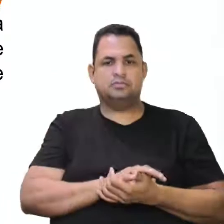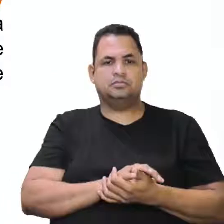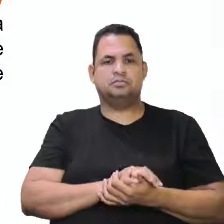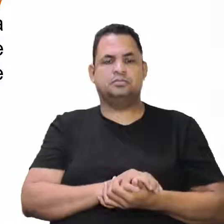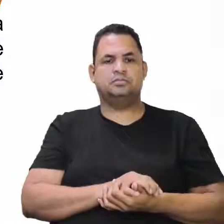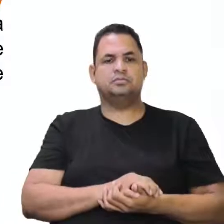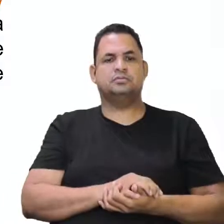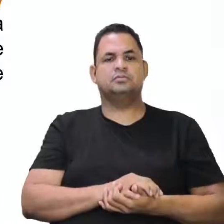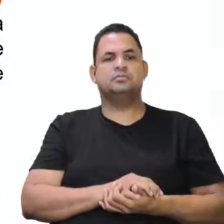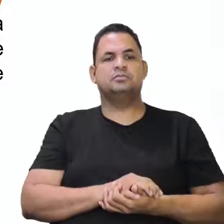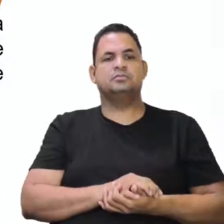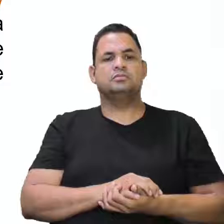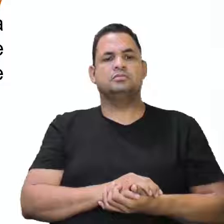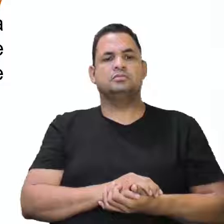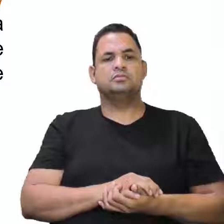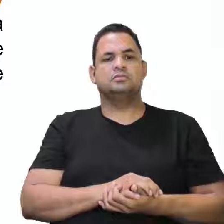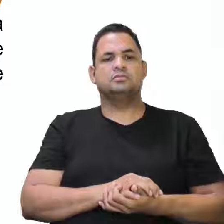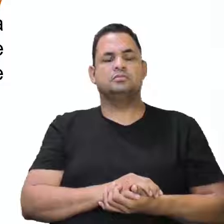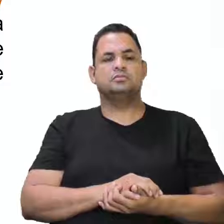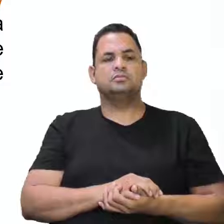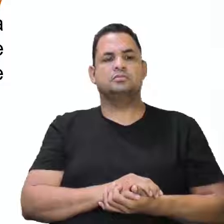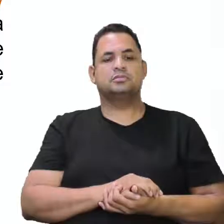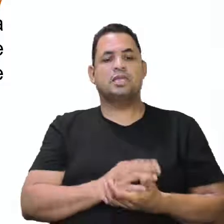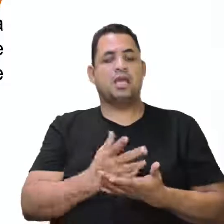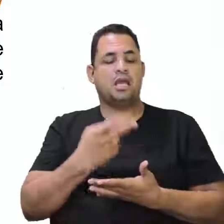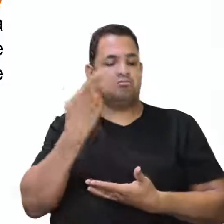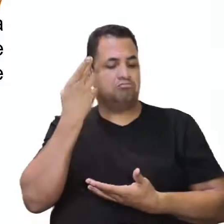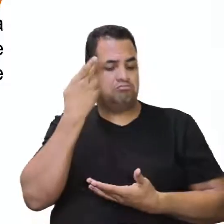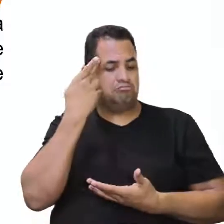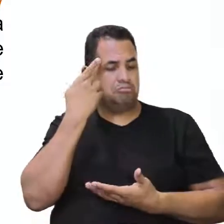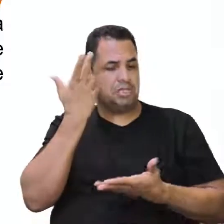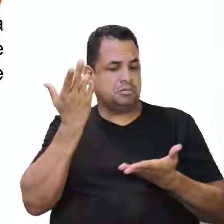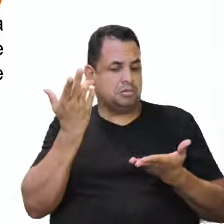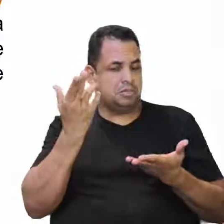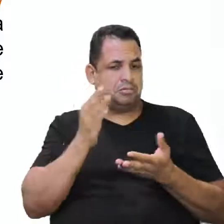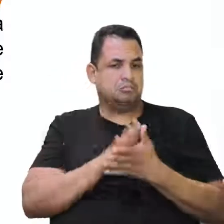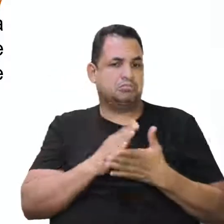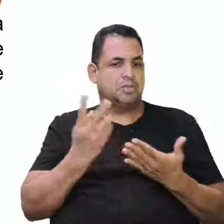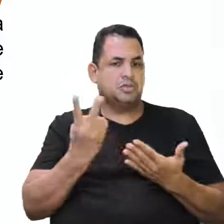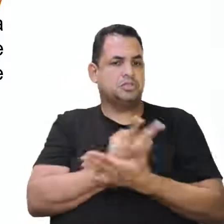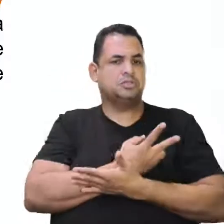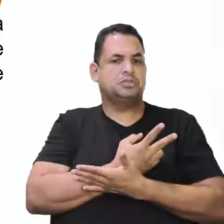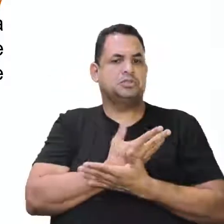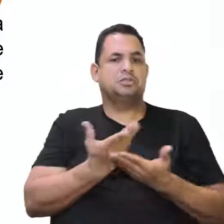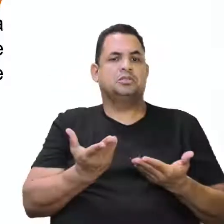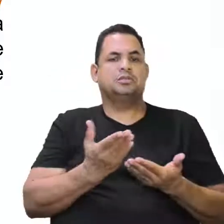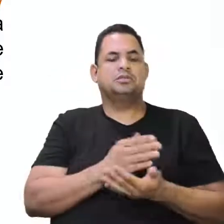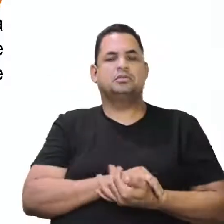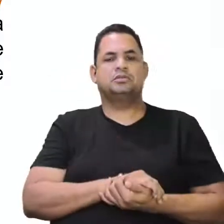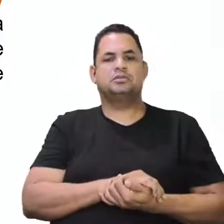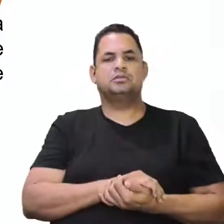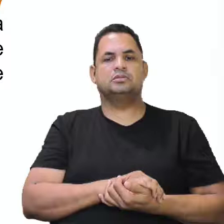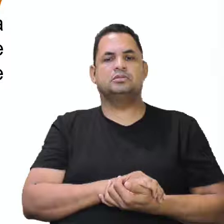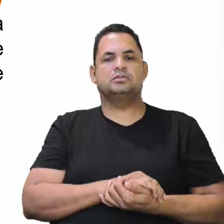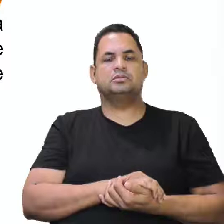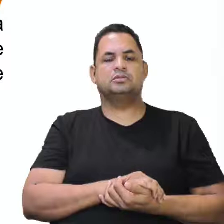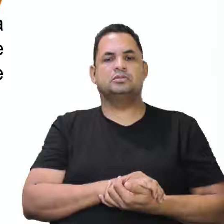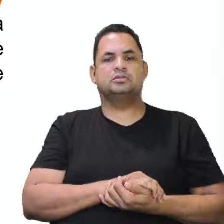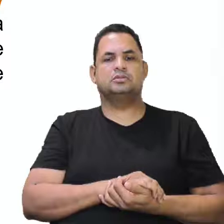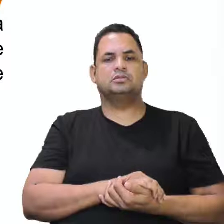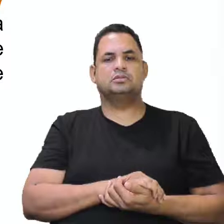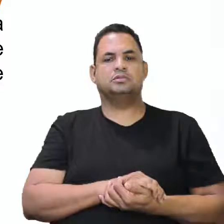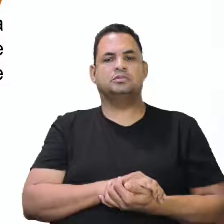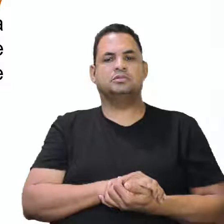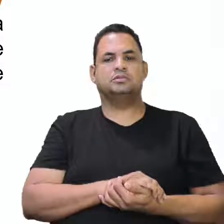is a natural reaction, é uma reação natural, certo? There isn't. Aí